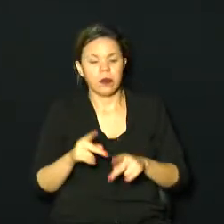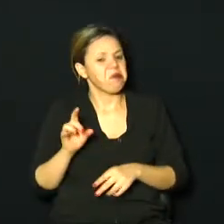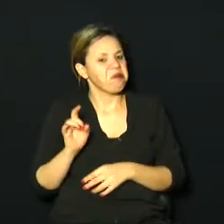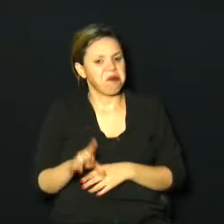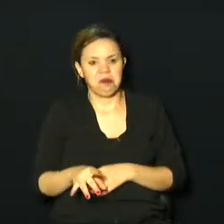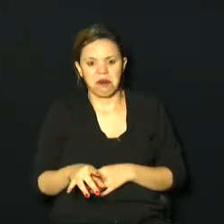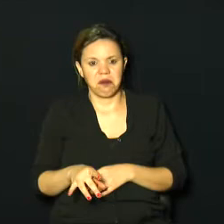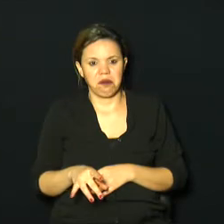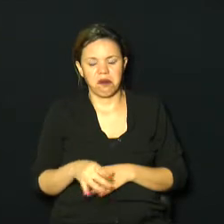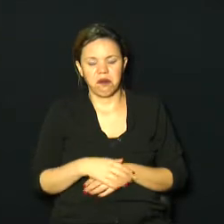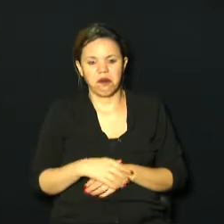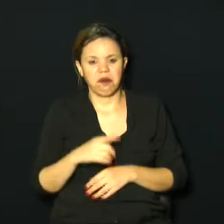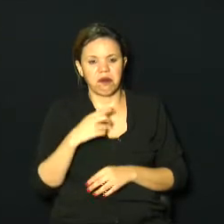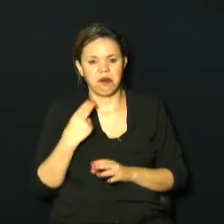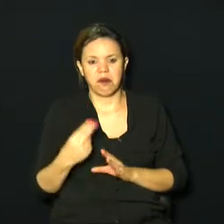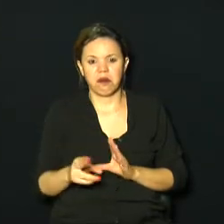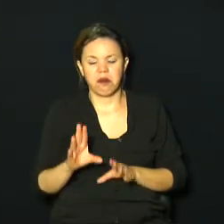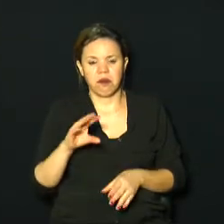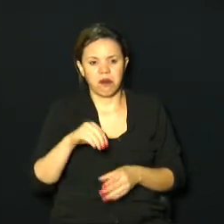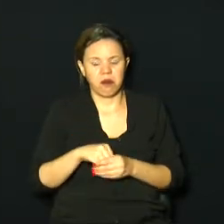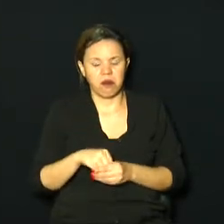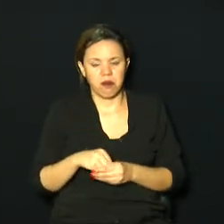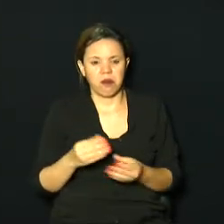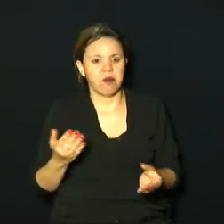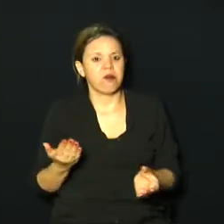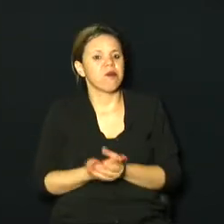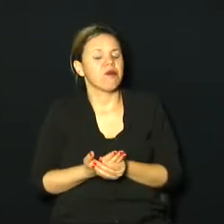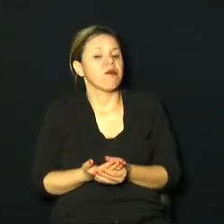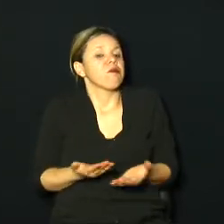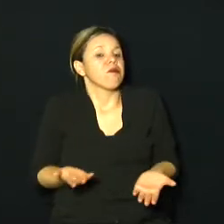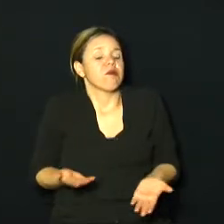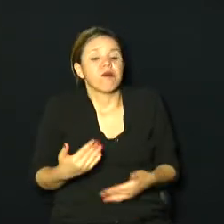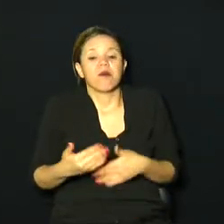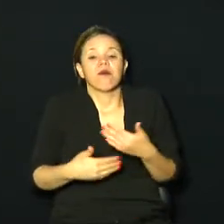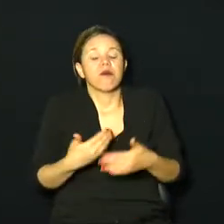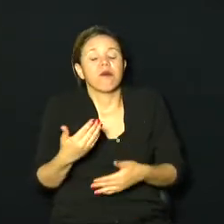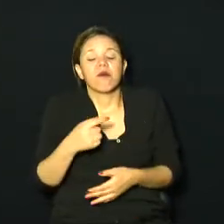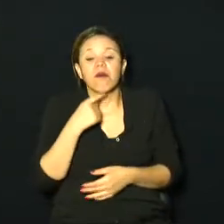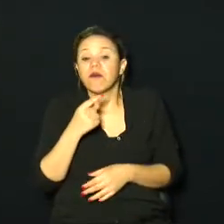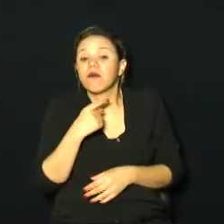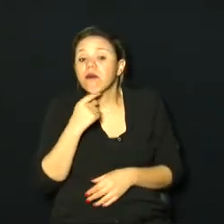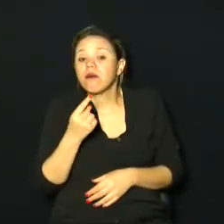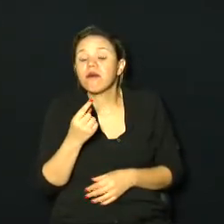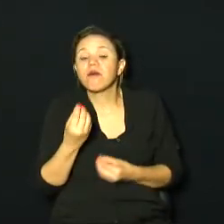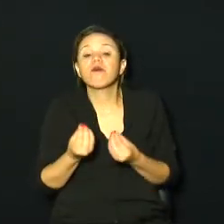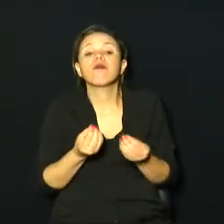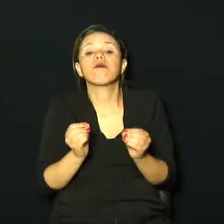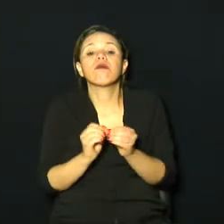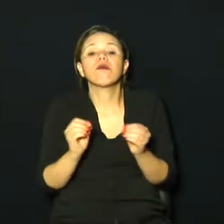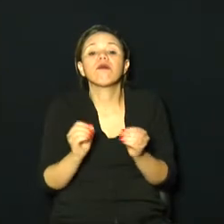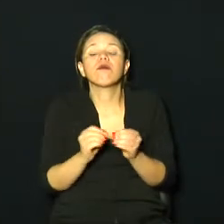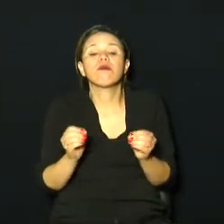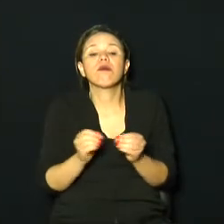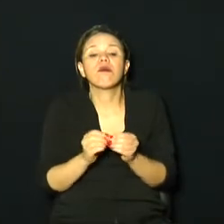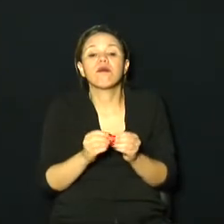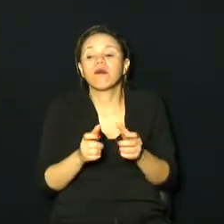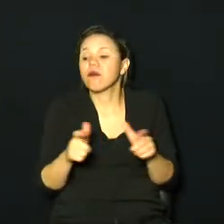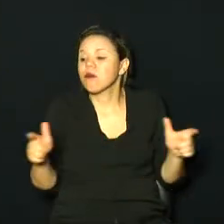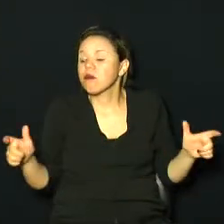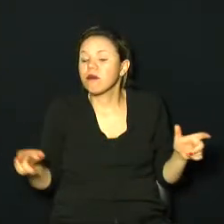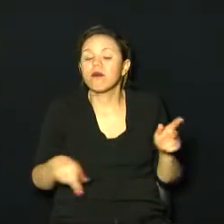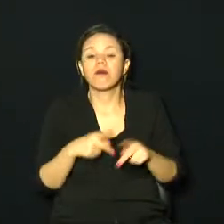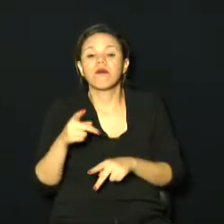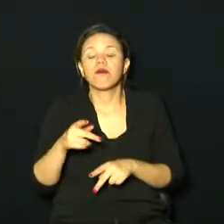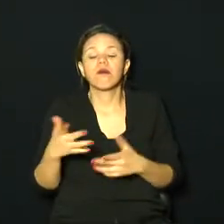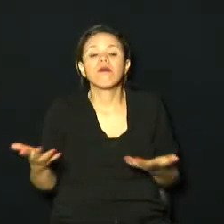que estão com esse nome dentro do alto do processo. Aí eu pergunto, o que vamos fazer com as demais pessoas, que